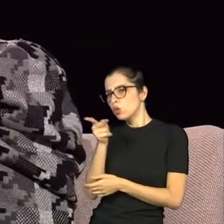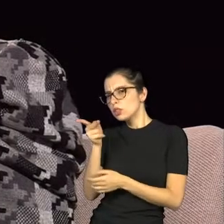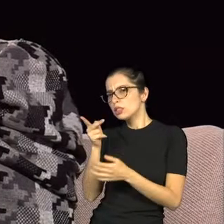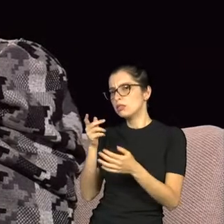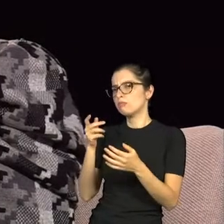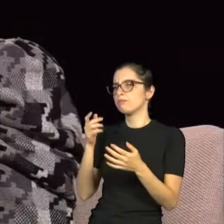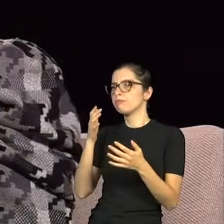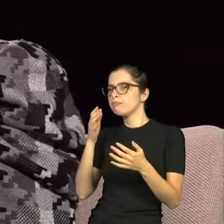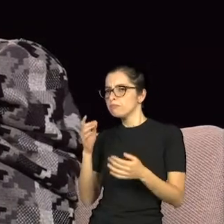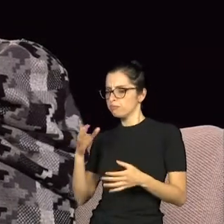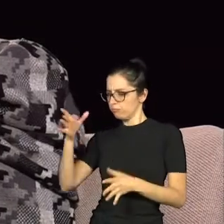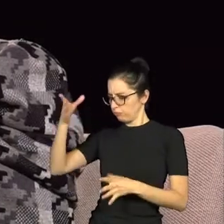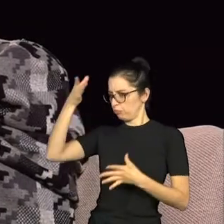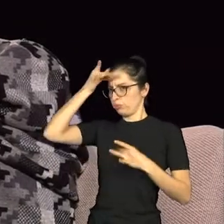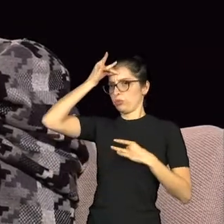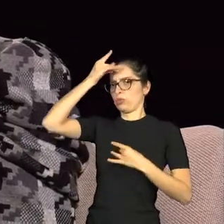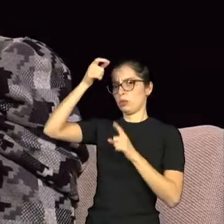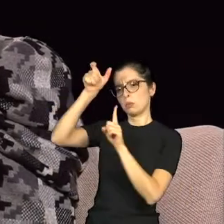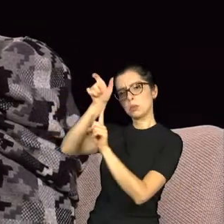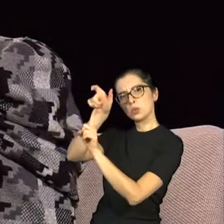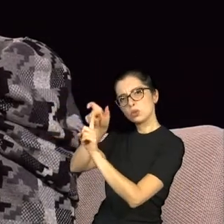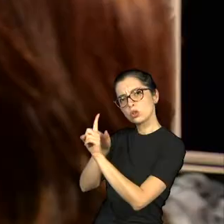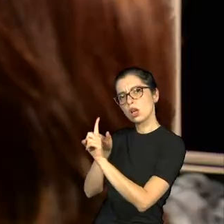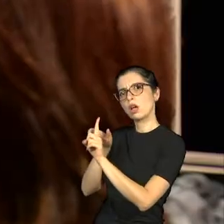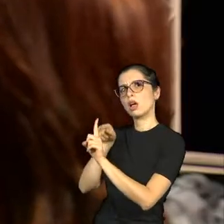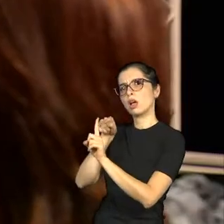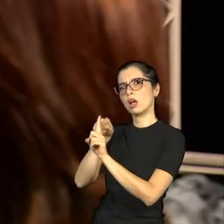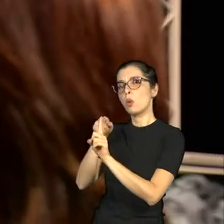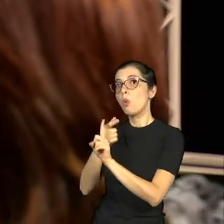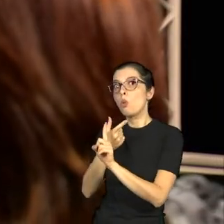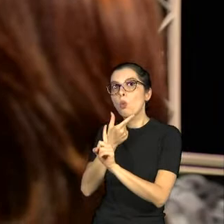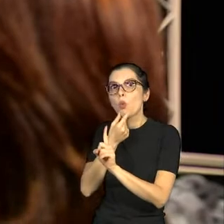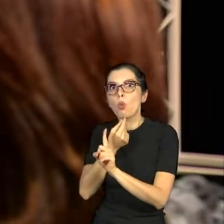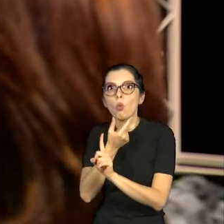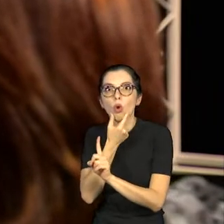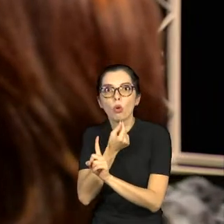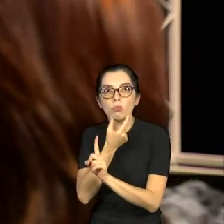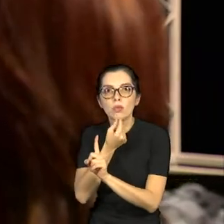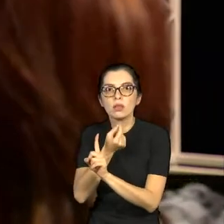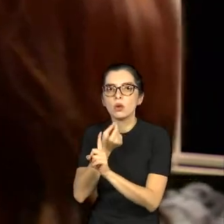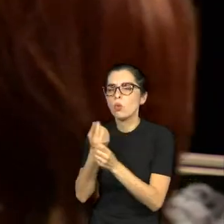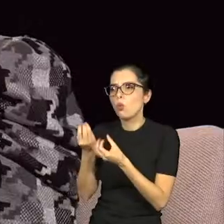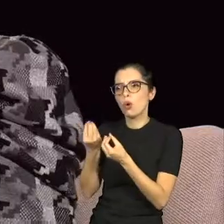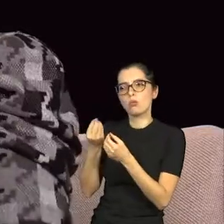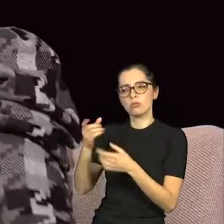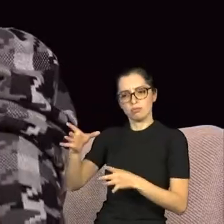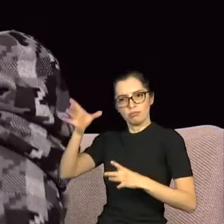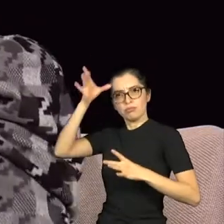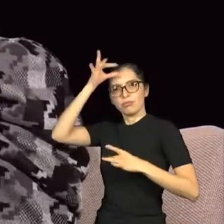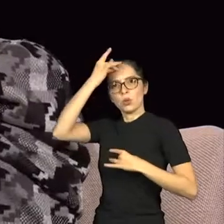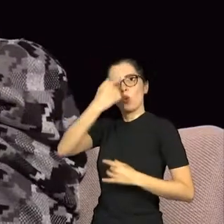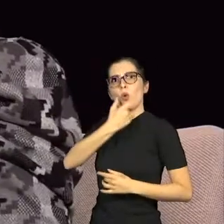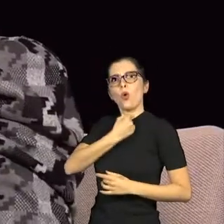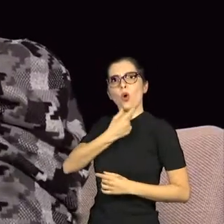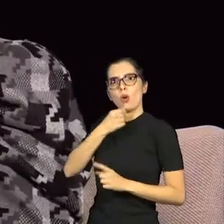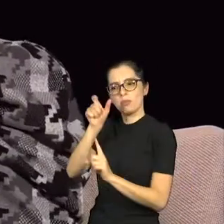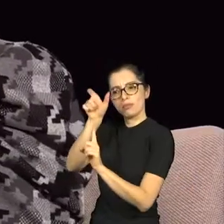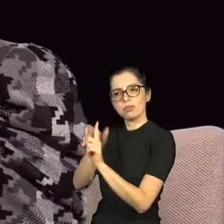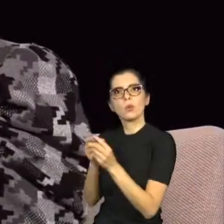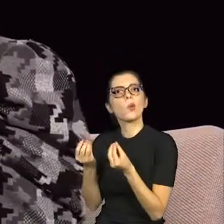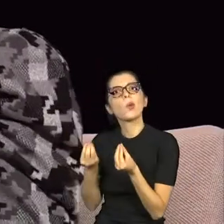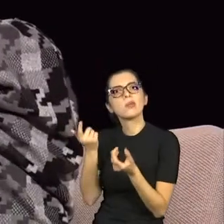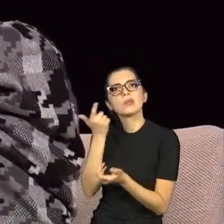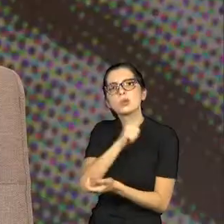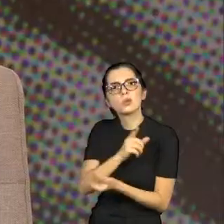interpretou personagens masculinos, né? E como é que foi chegar a essas composições masculinas? Você que é